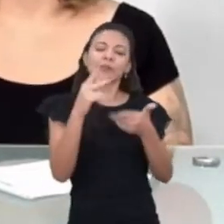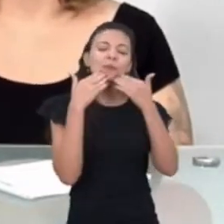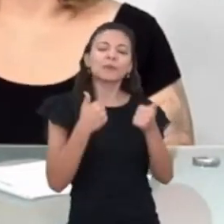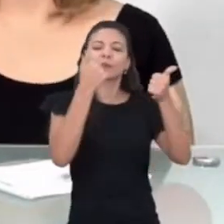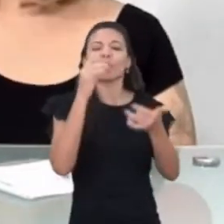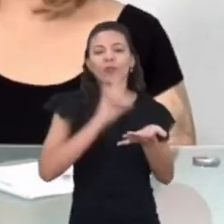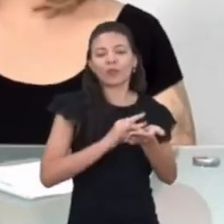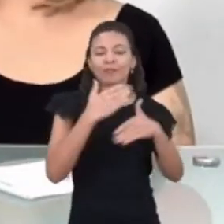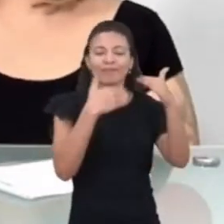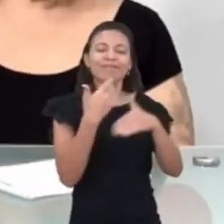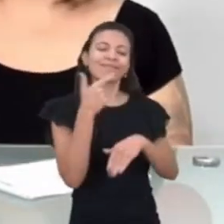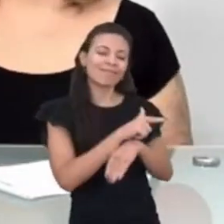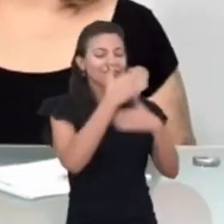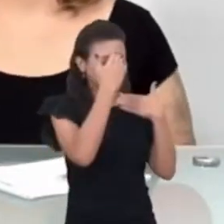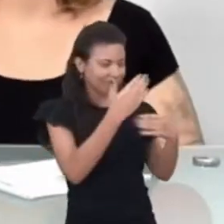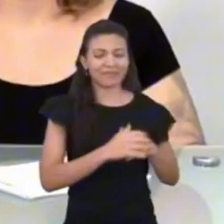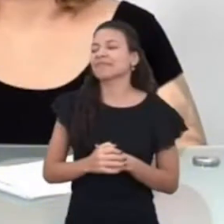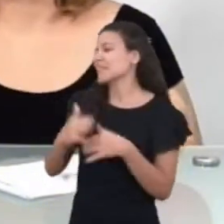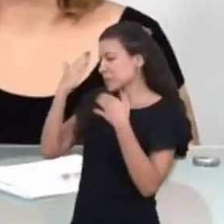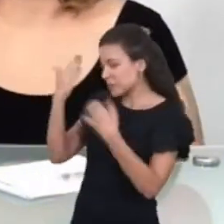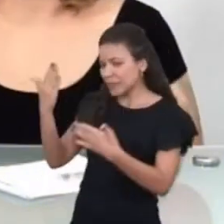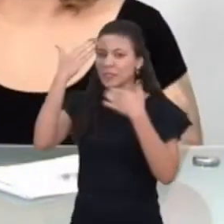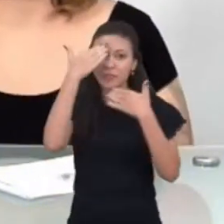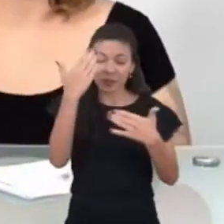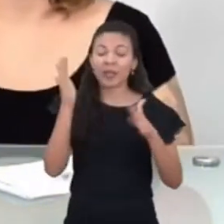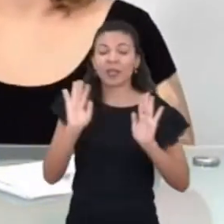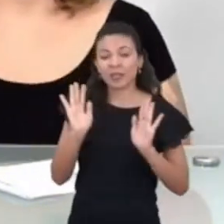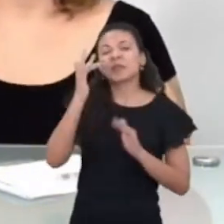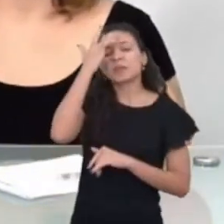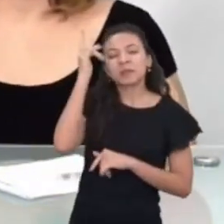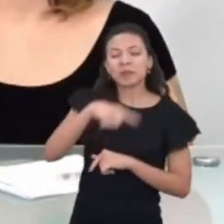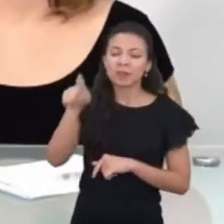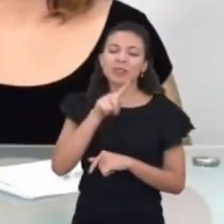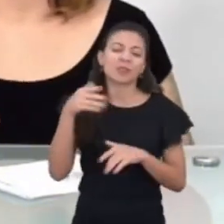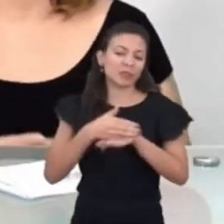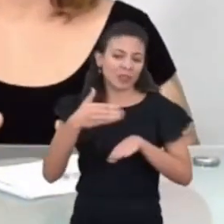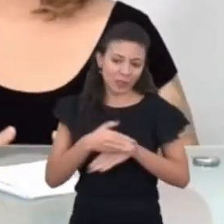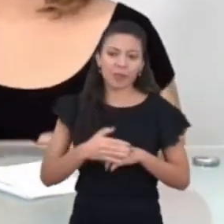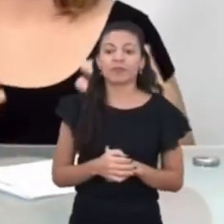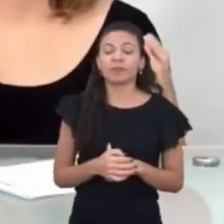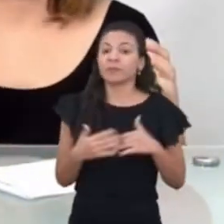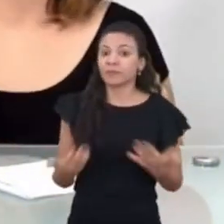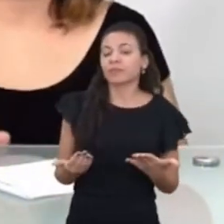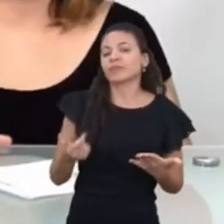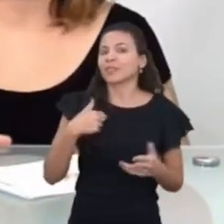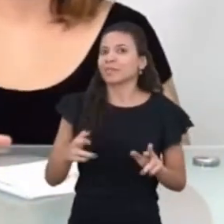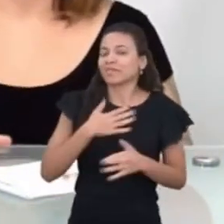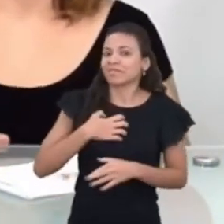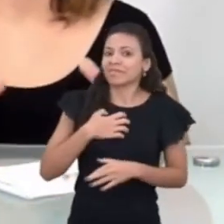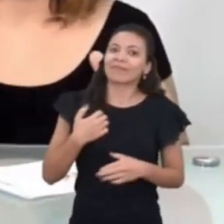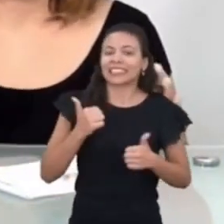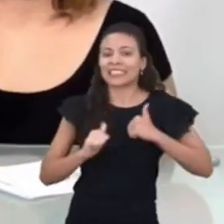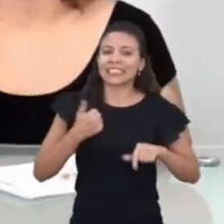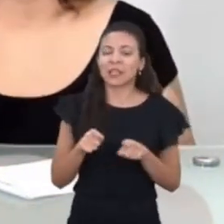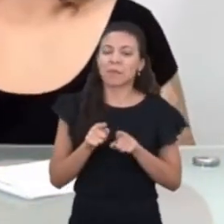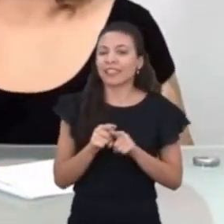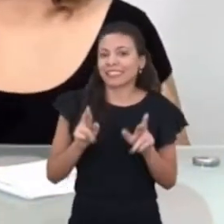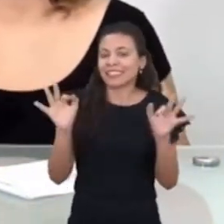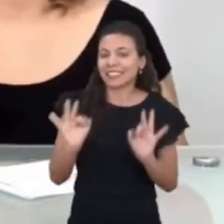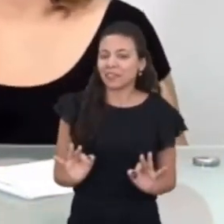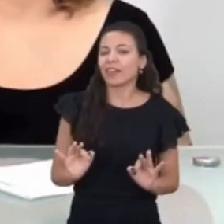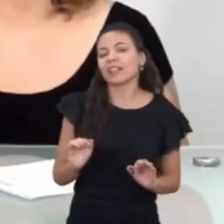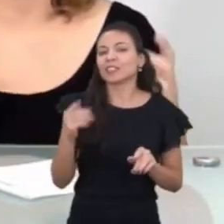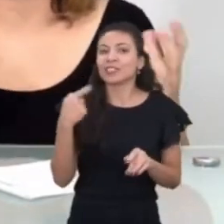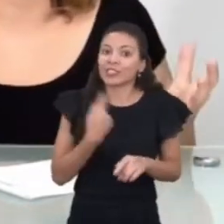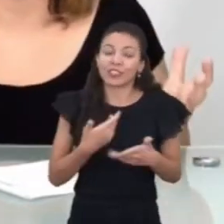muito edificante, tá? Muito obrigada, Helena. Obrigada, Arlete. Obrigada, pessoal, por terem participado. Como a Arlete falou, a gente está super ansioso e animado com esses lançamentos e daqui a pouco a gente aparece aí também nas